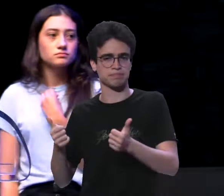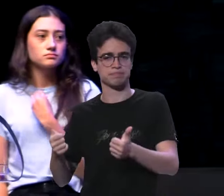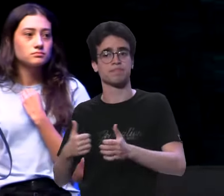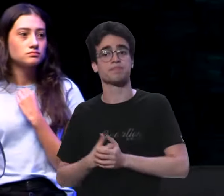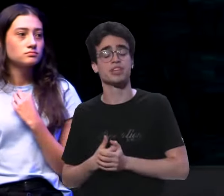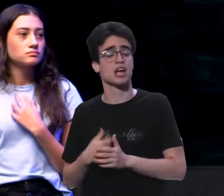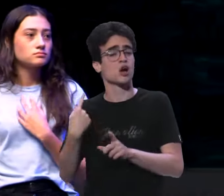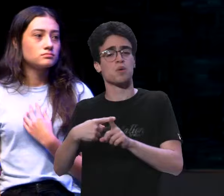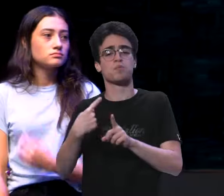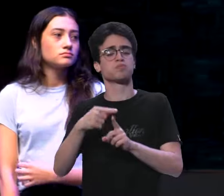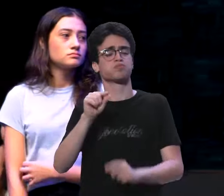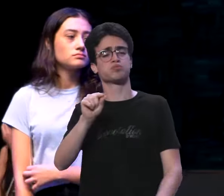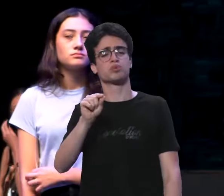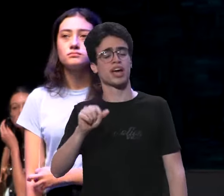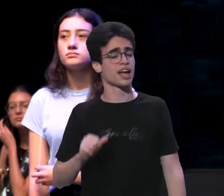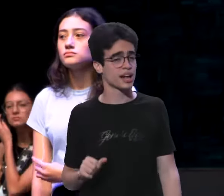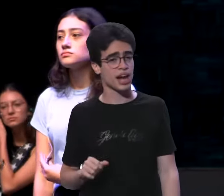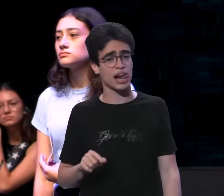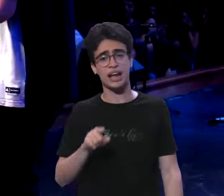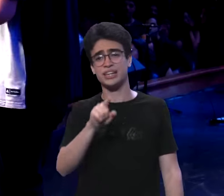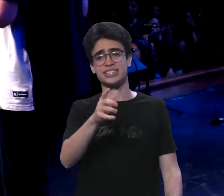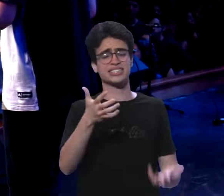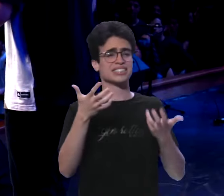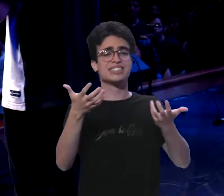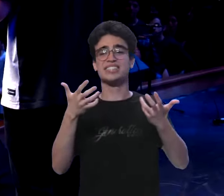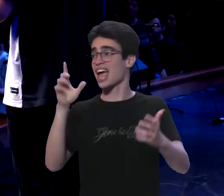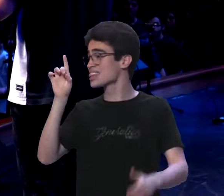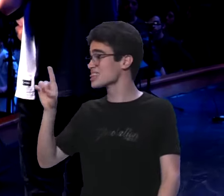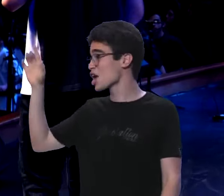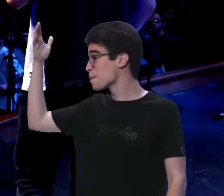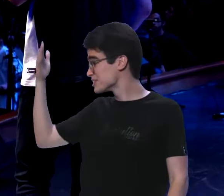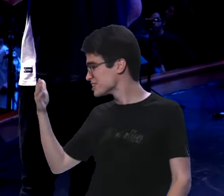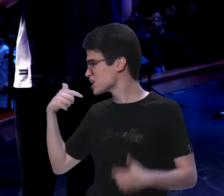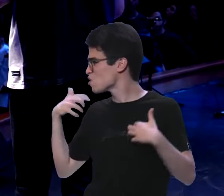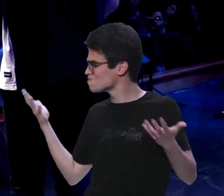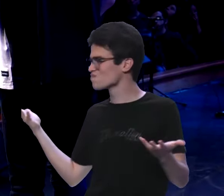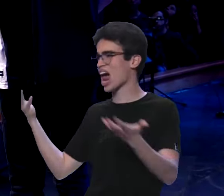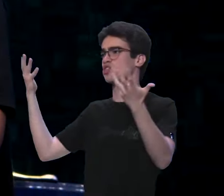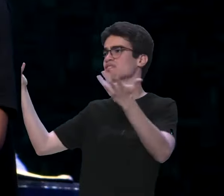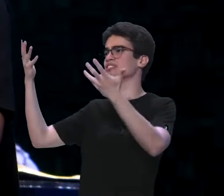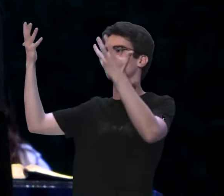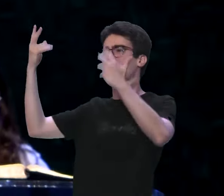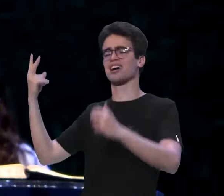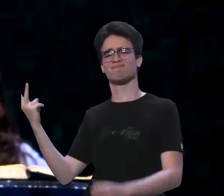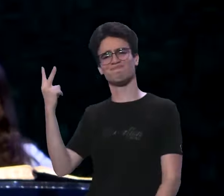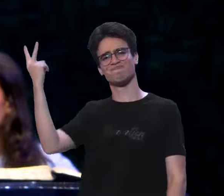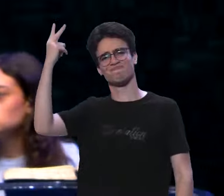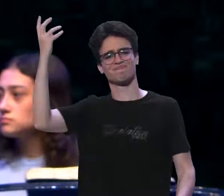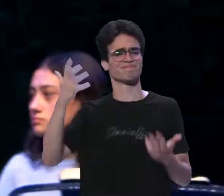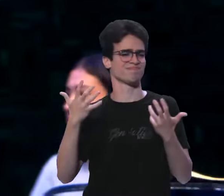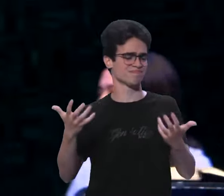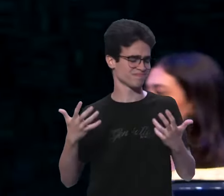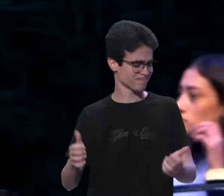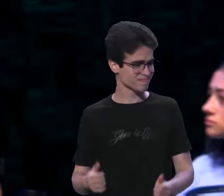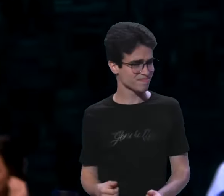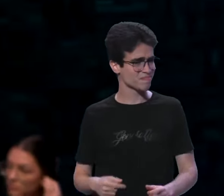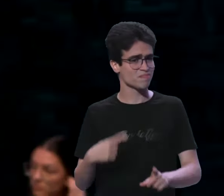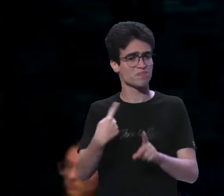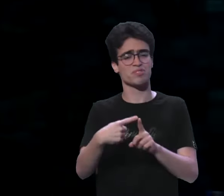é para você que quer valorizar mais a presença de Deus, que está